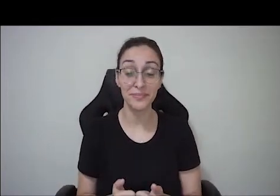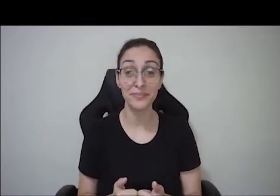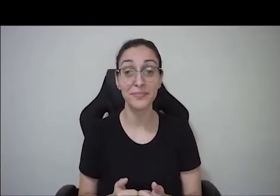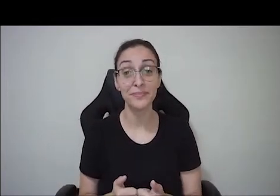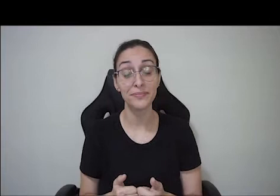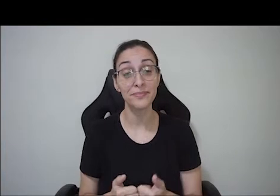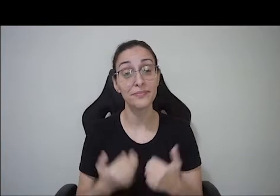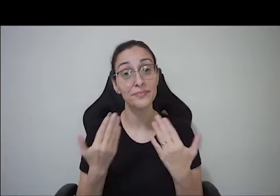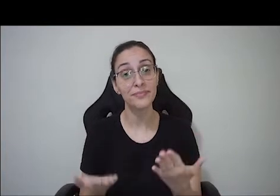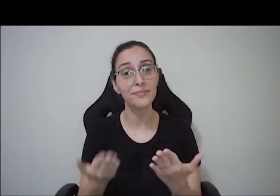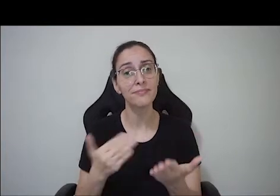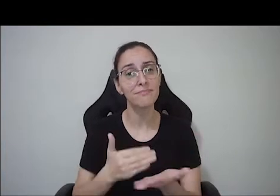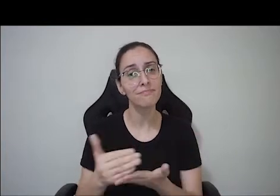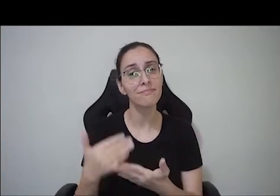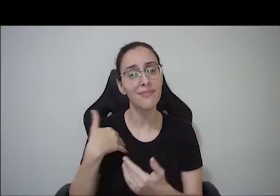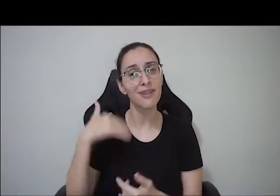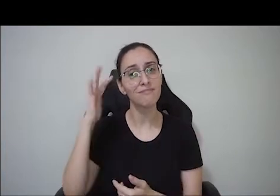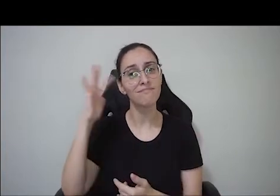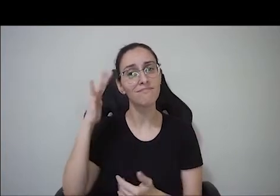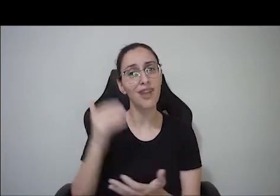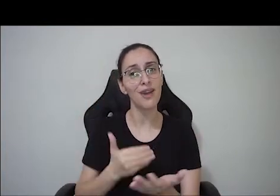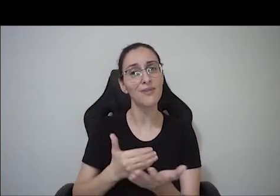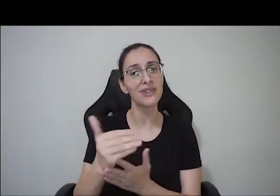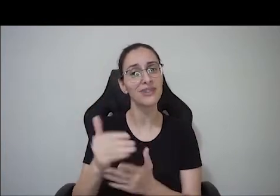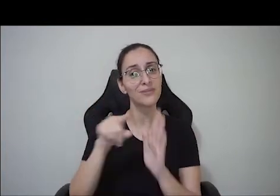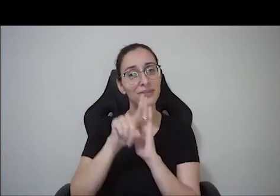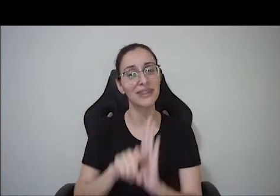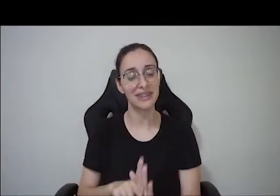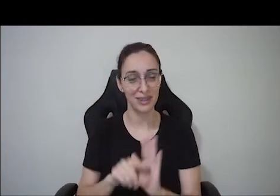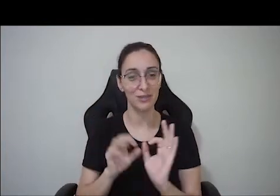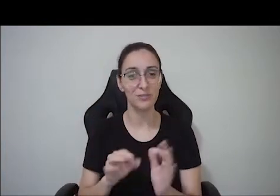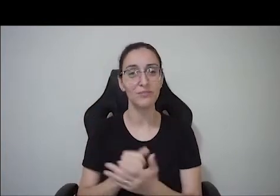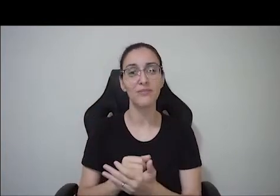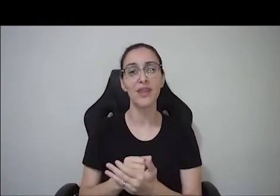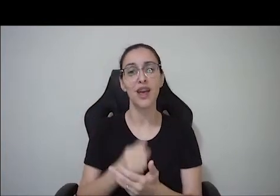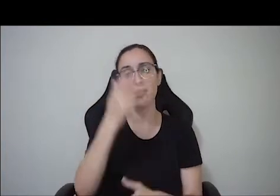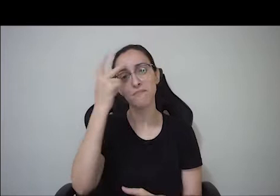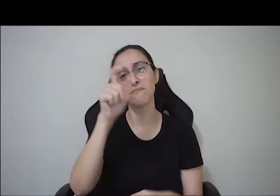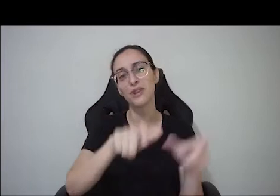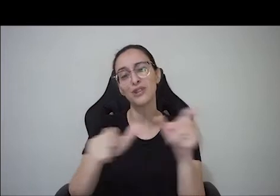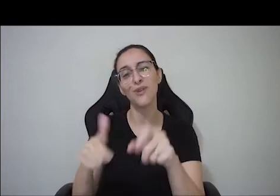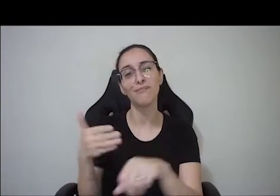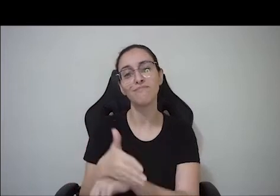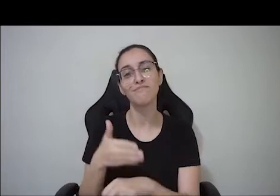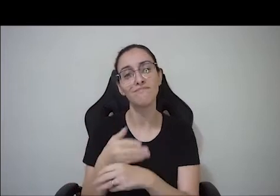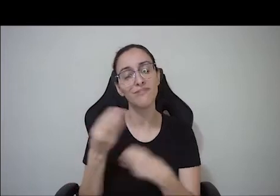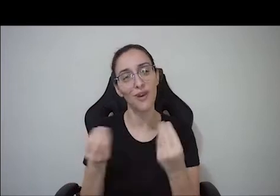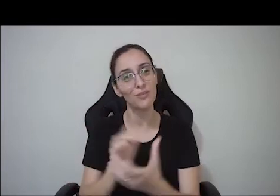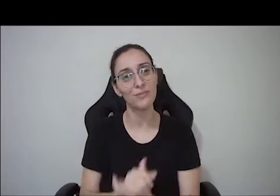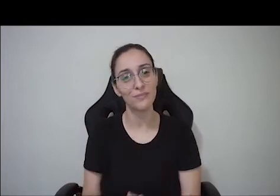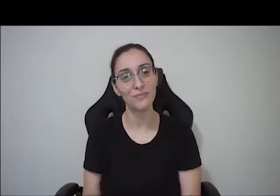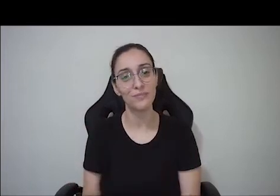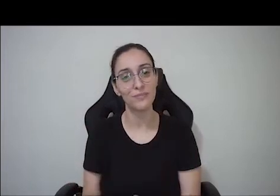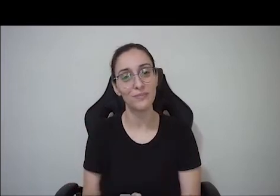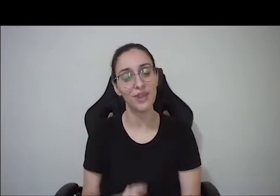E isso foi aquilo que eu imaginei quando eu comecei a minha pesquisa, de como é que as pessoas navegam. E aí